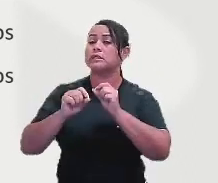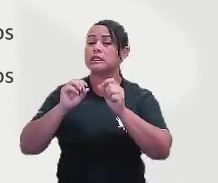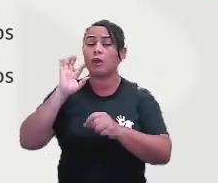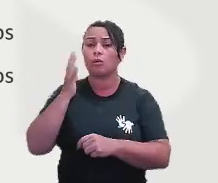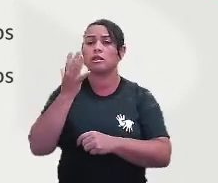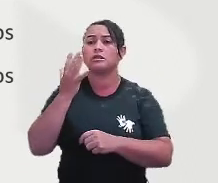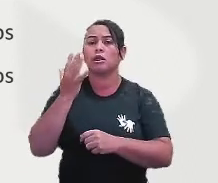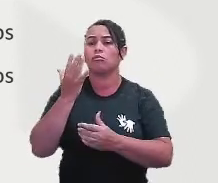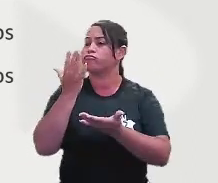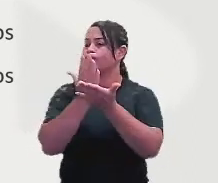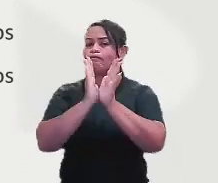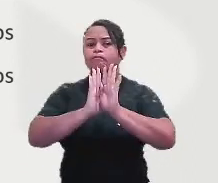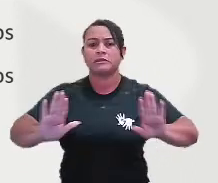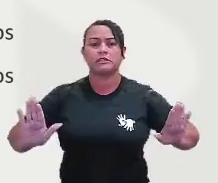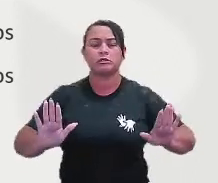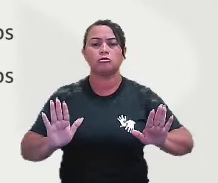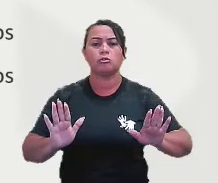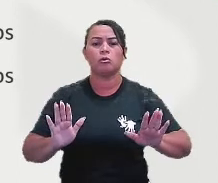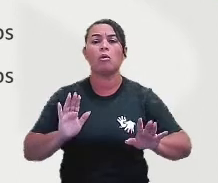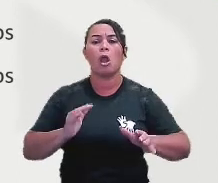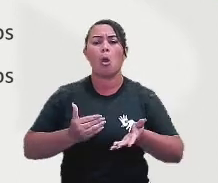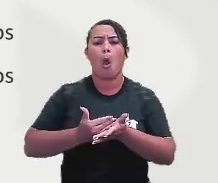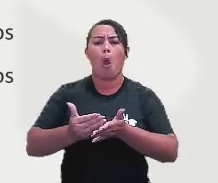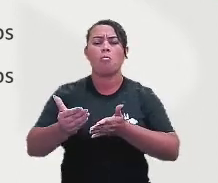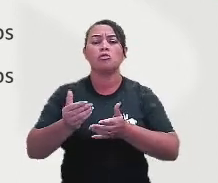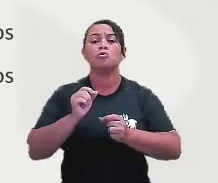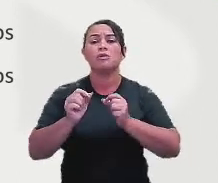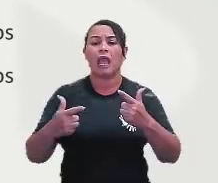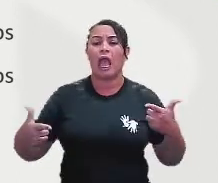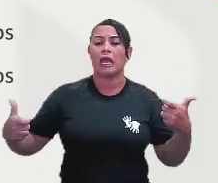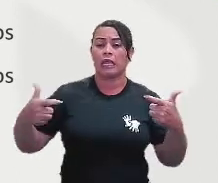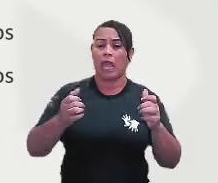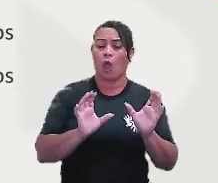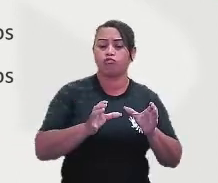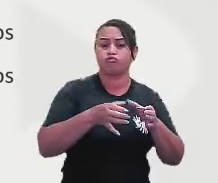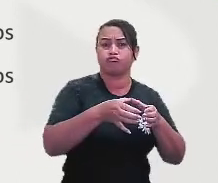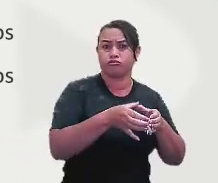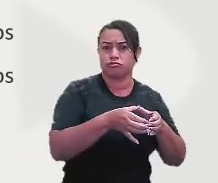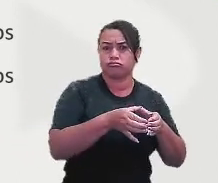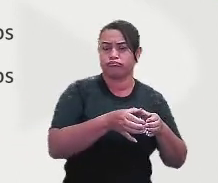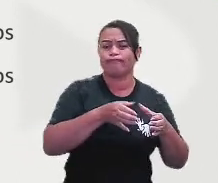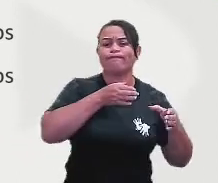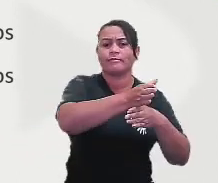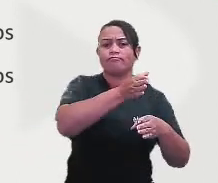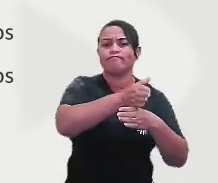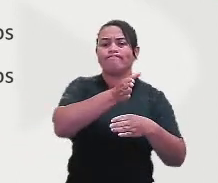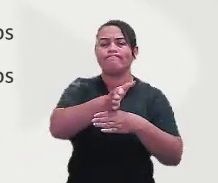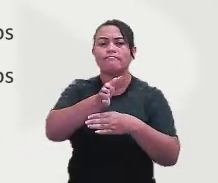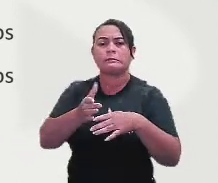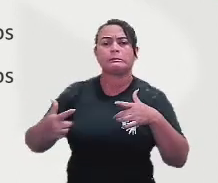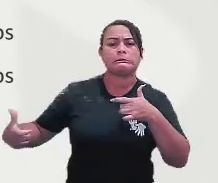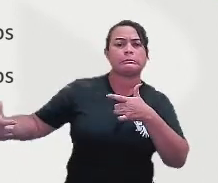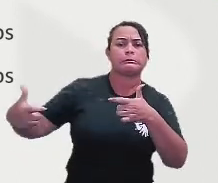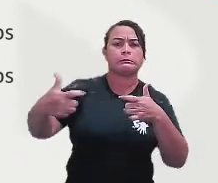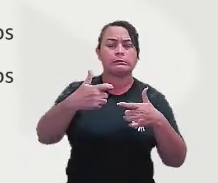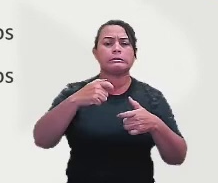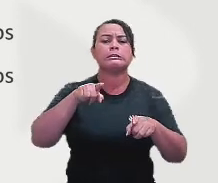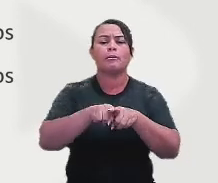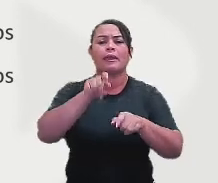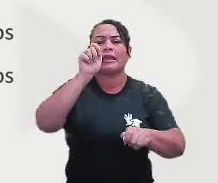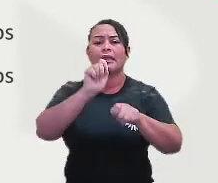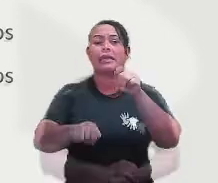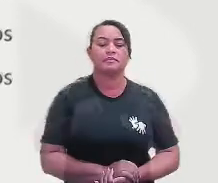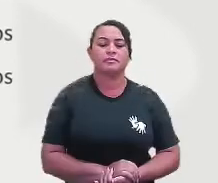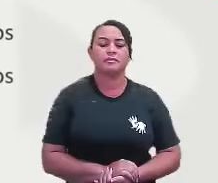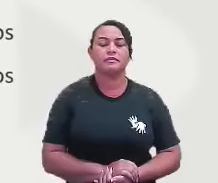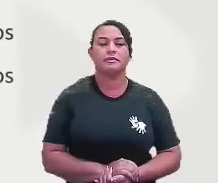a trégua e iniciaram a revolta com pequenos grupos atacando os batavos e queimando os